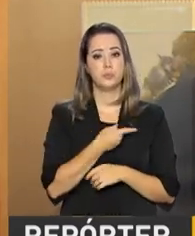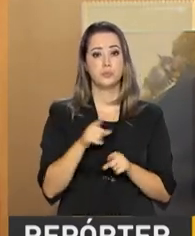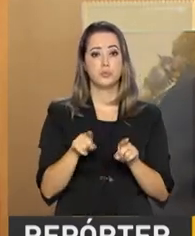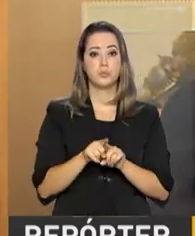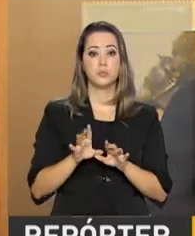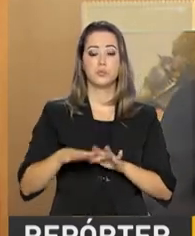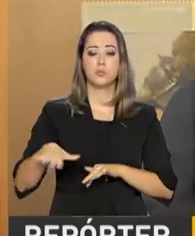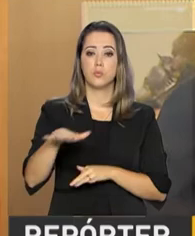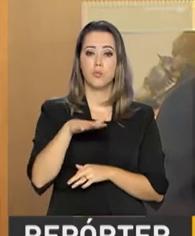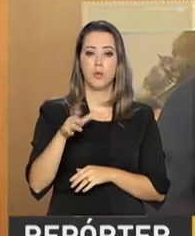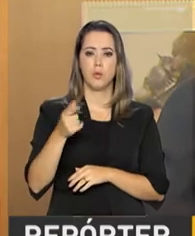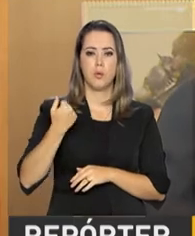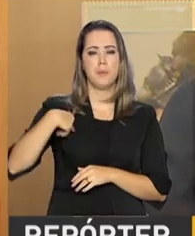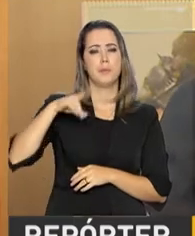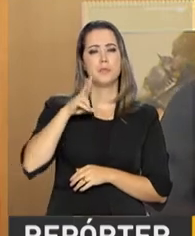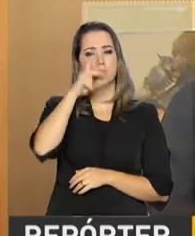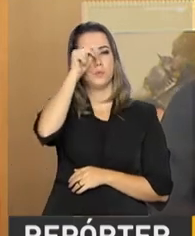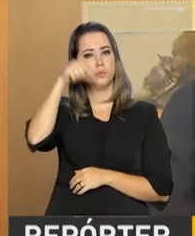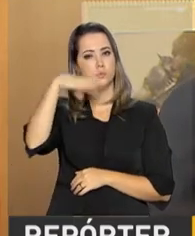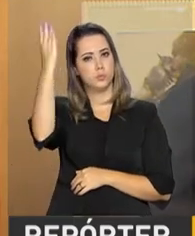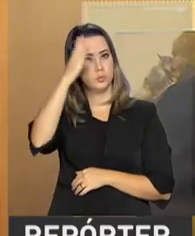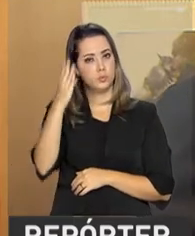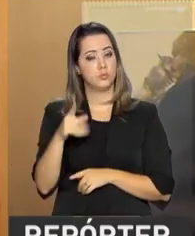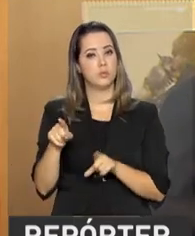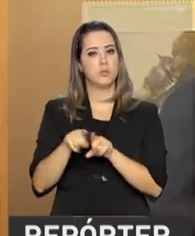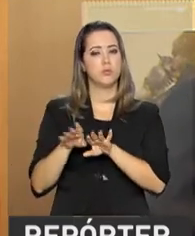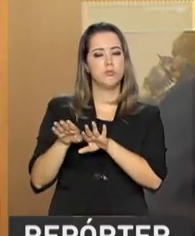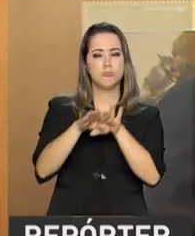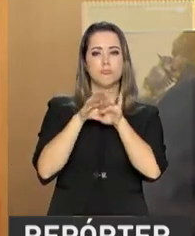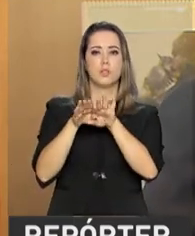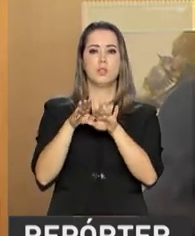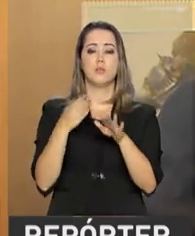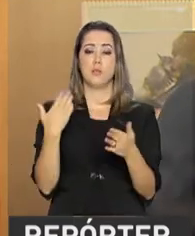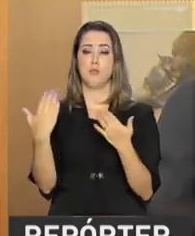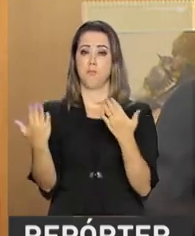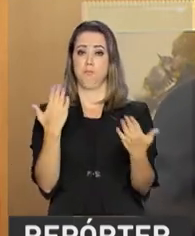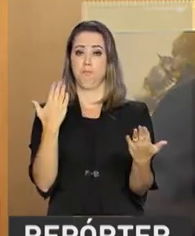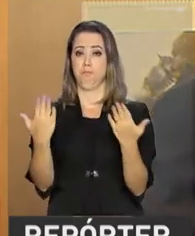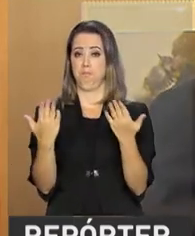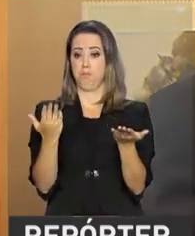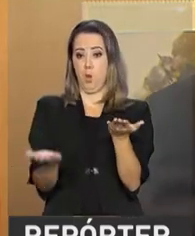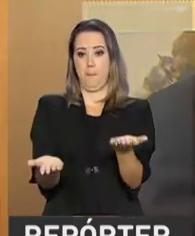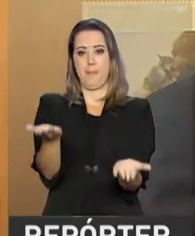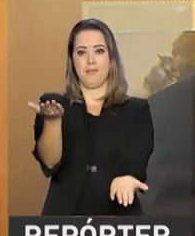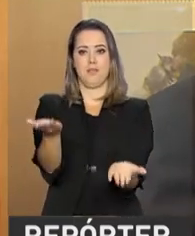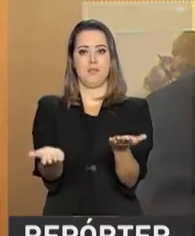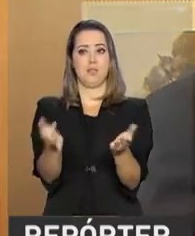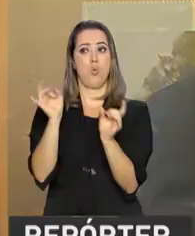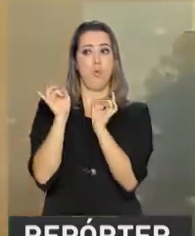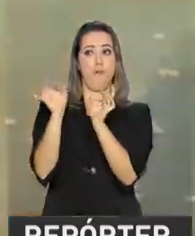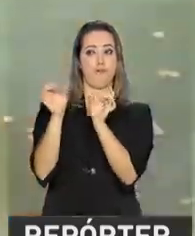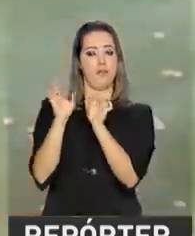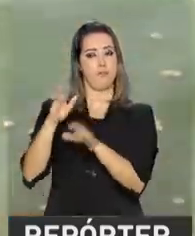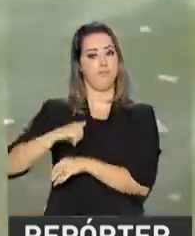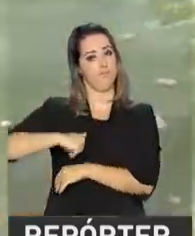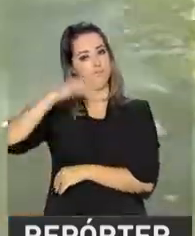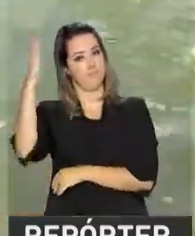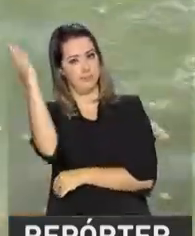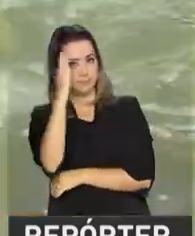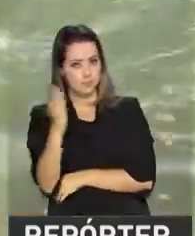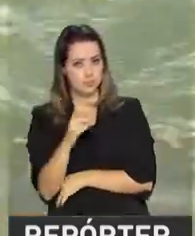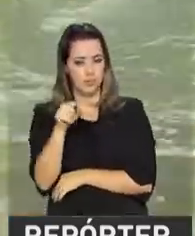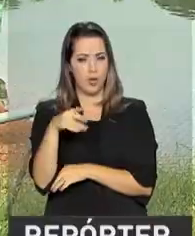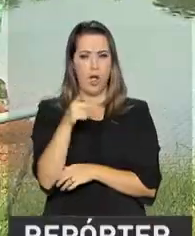vai atender muito mais forte que o nosso mercado interno e equilibrar a nossa balança comercial com a exportação porque a gente tem